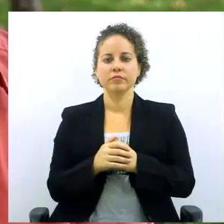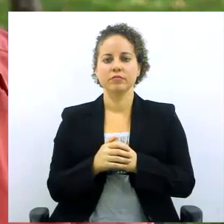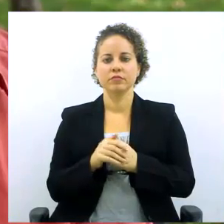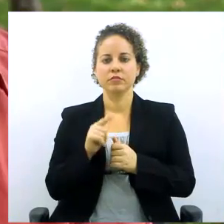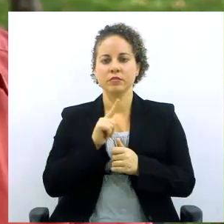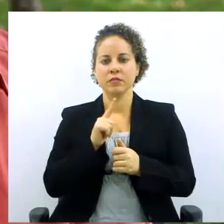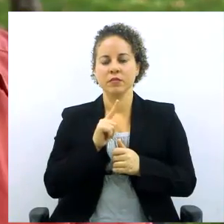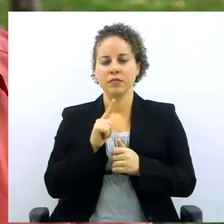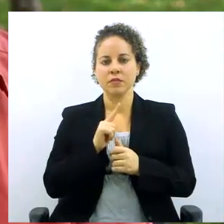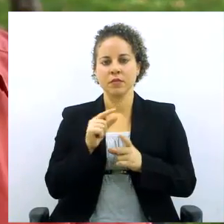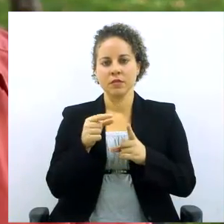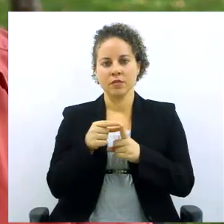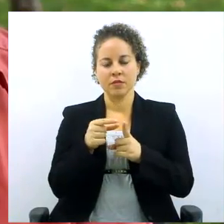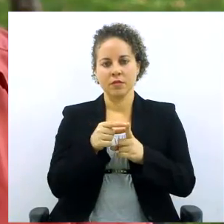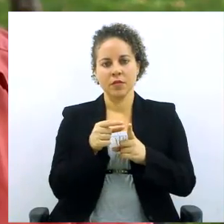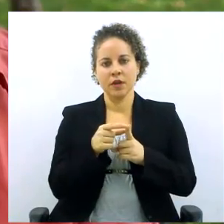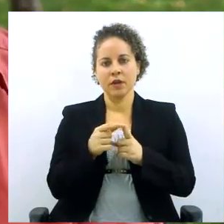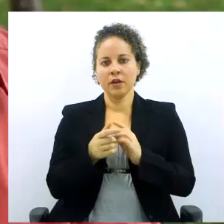tem essa palavra, né?